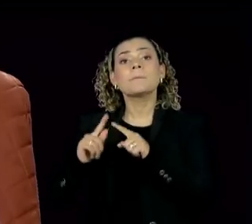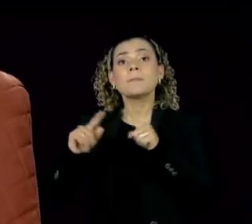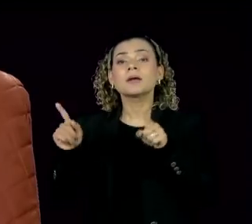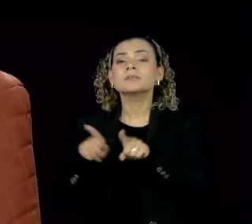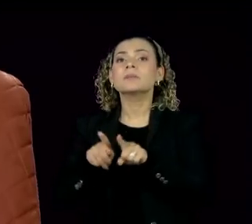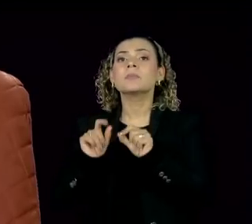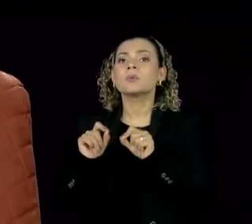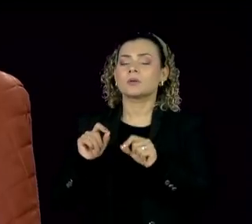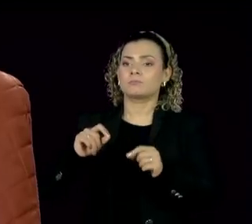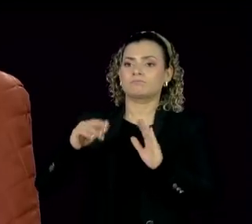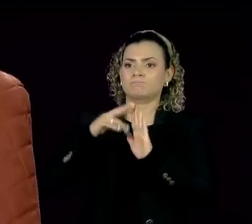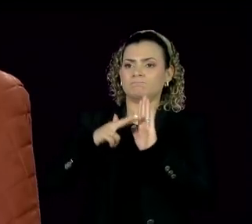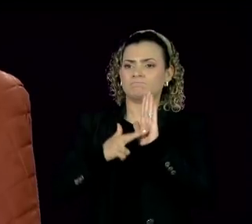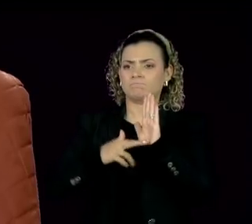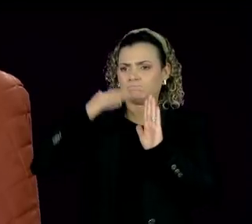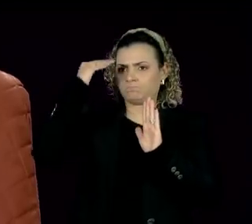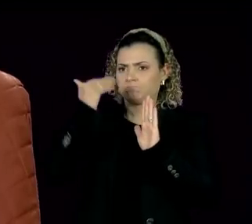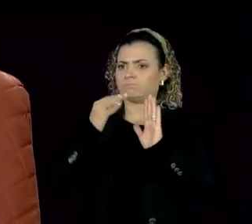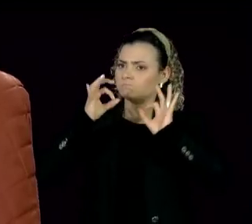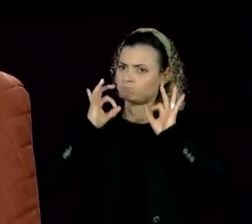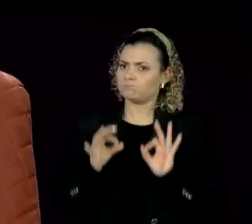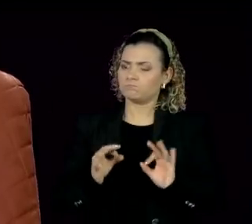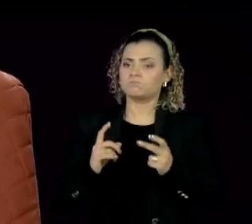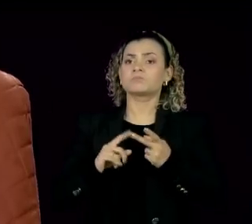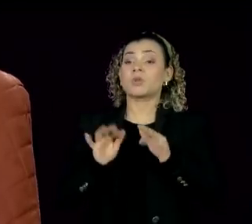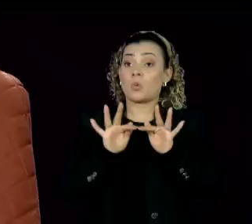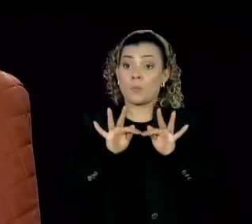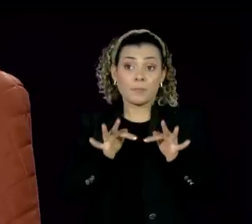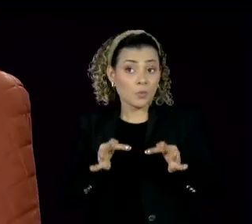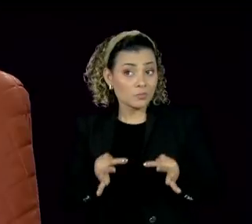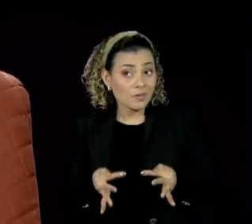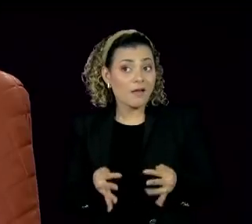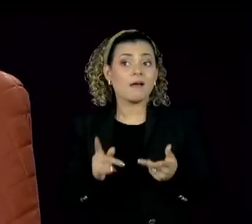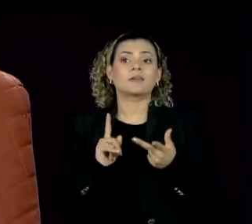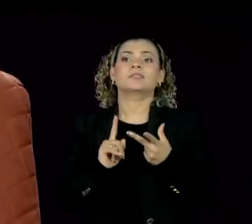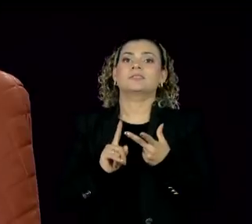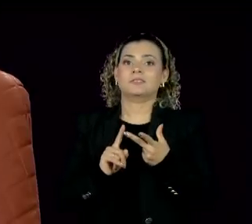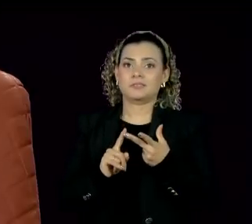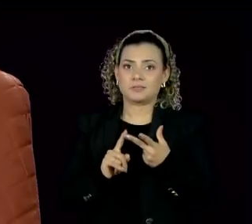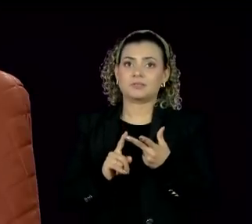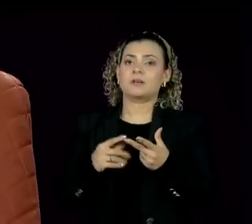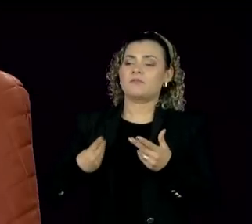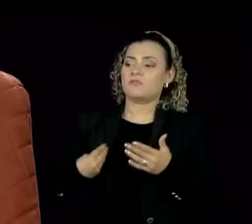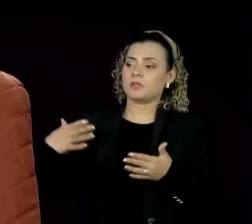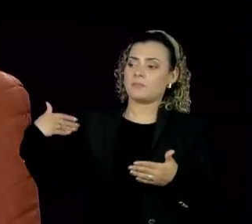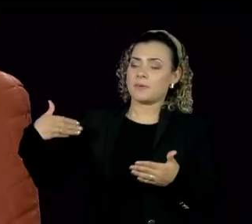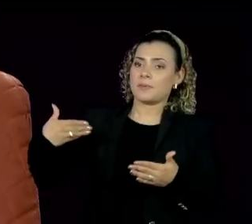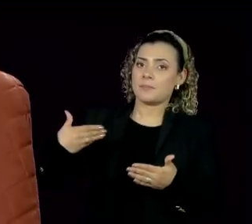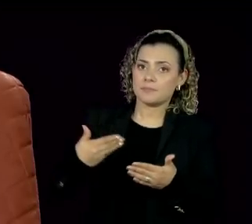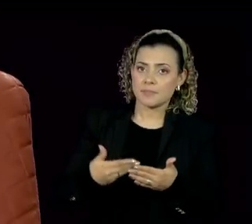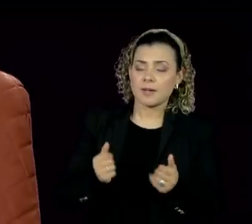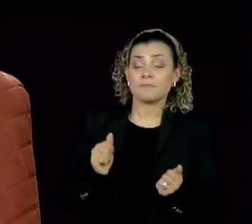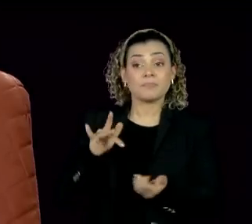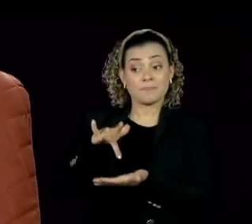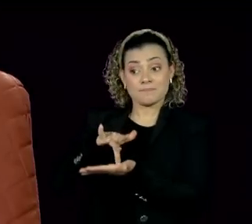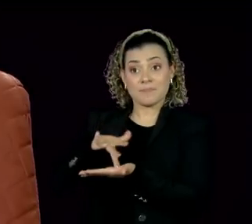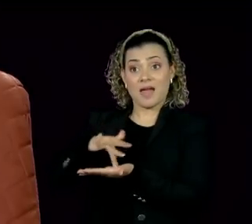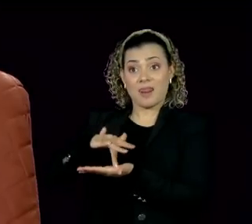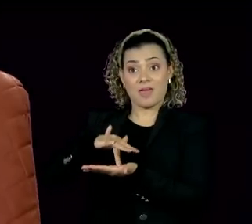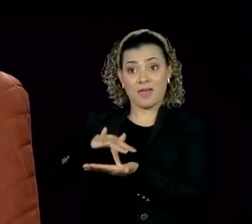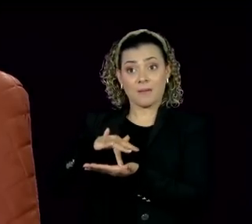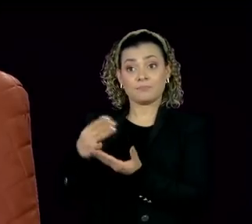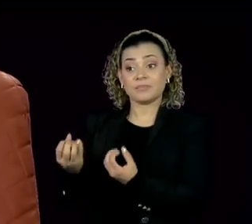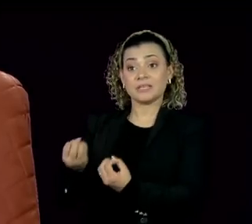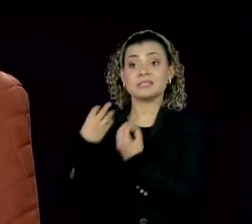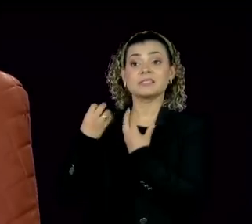como disciplina, determinação, humildade diante da sua trajetória, né? O balé, ele